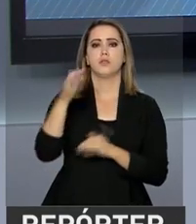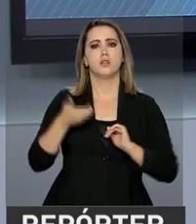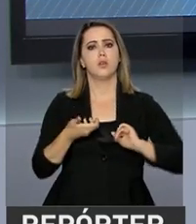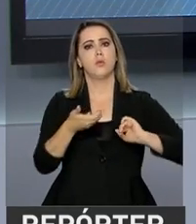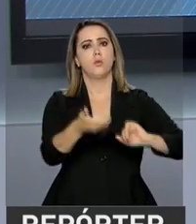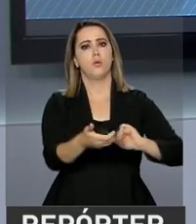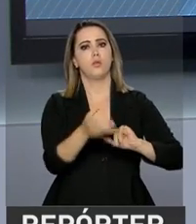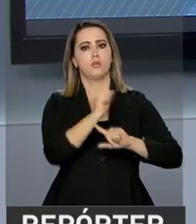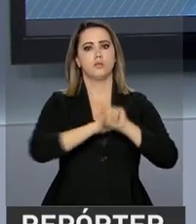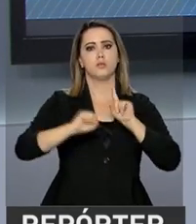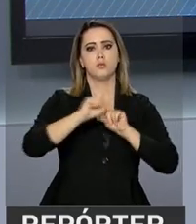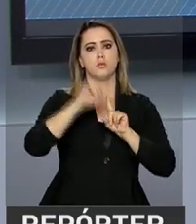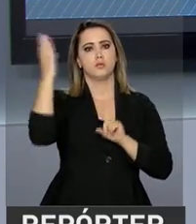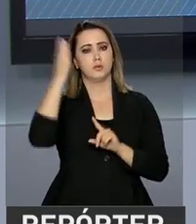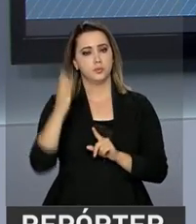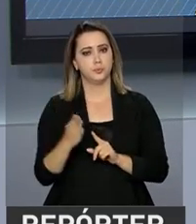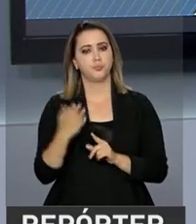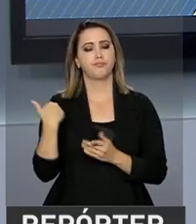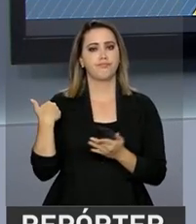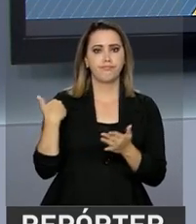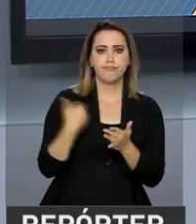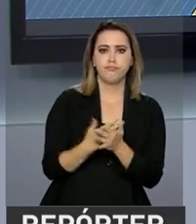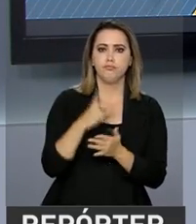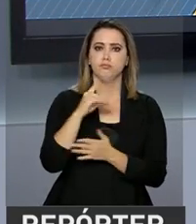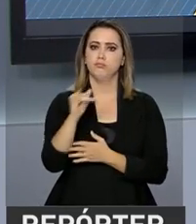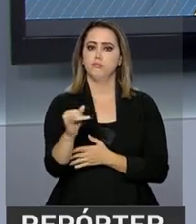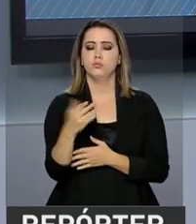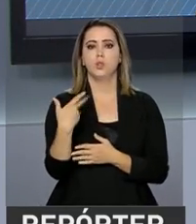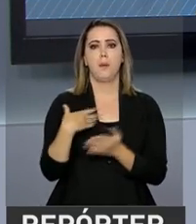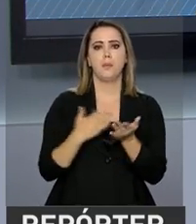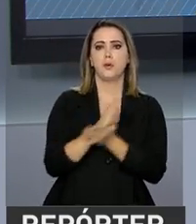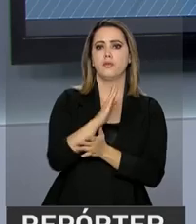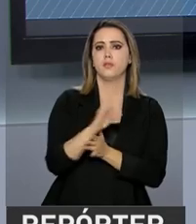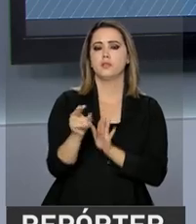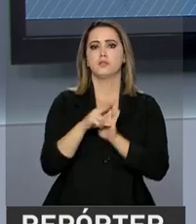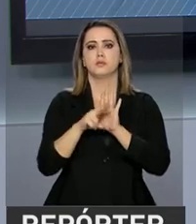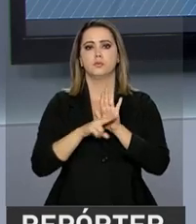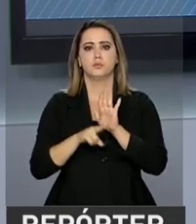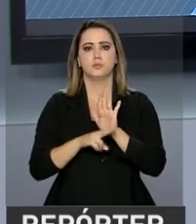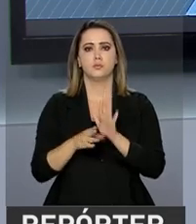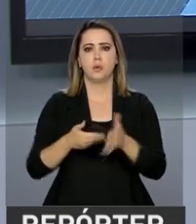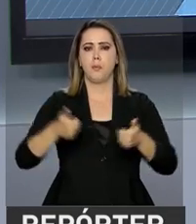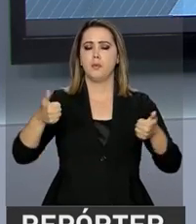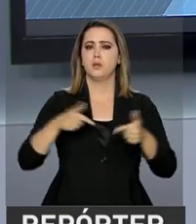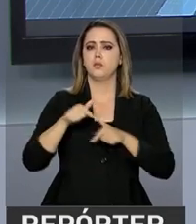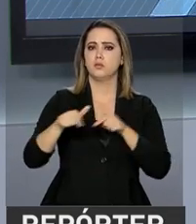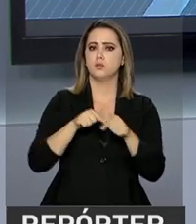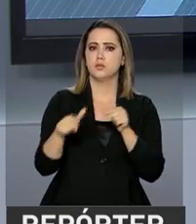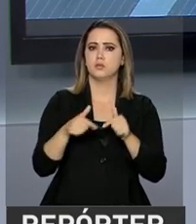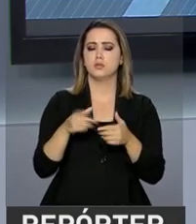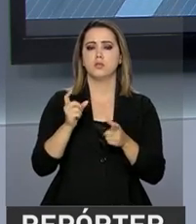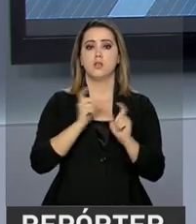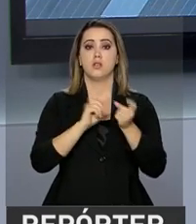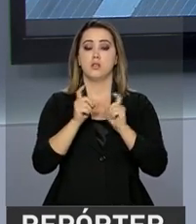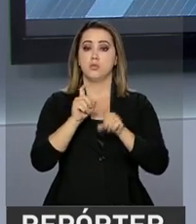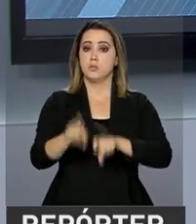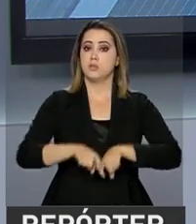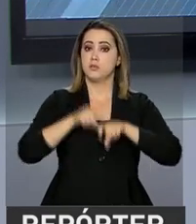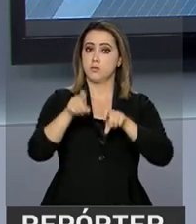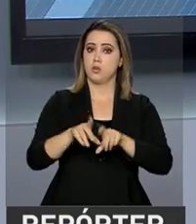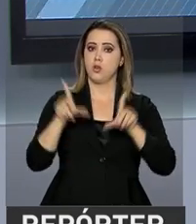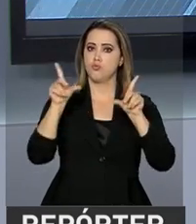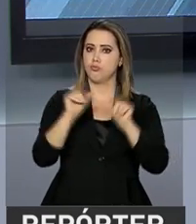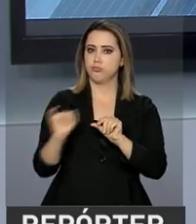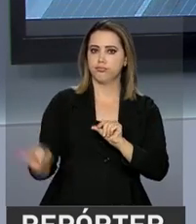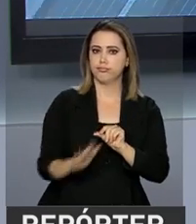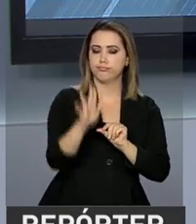brasileira nos últimos dias a aprovação da reforma trabalhista o aumento do Emprego A melhoria da gestão do agronegócio a queda da